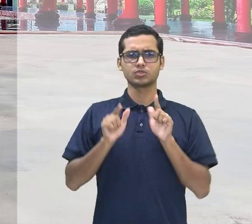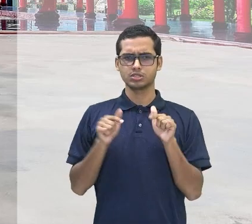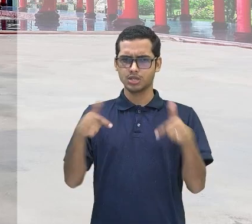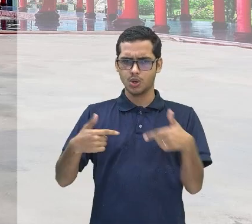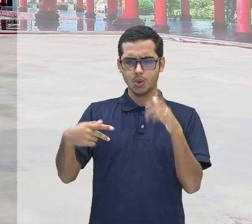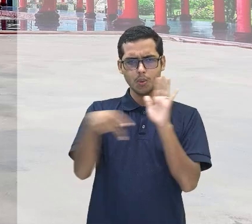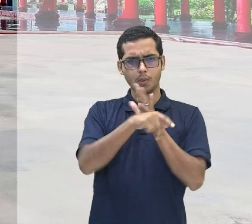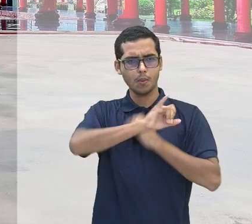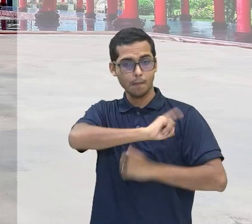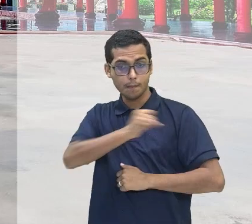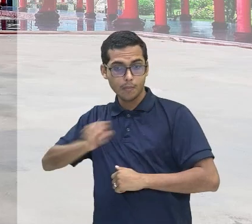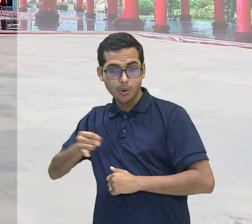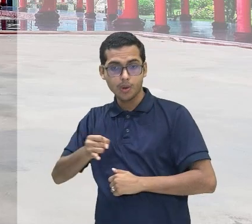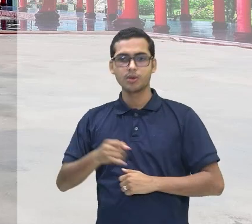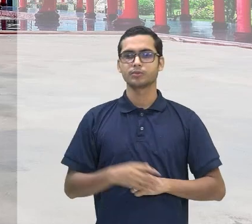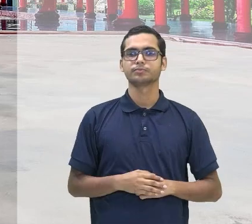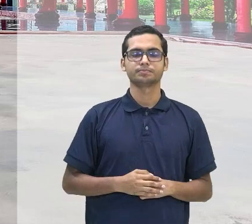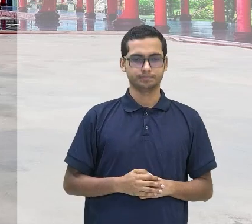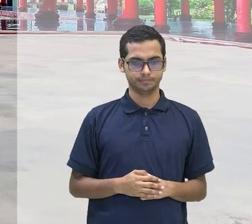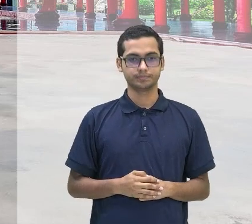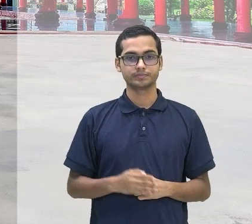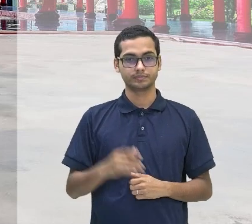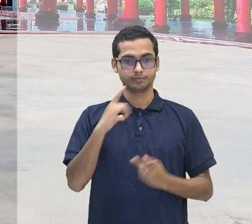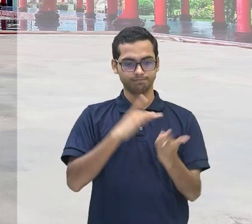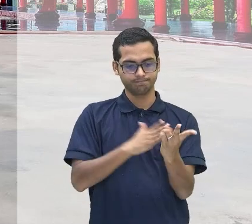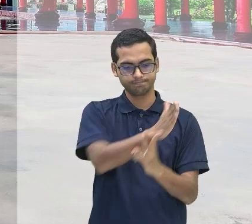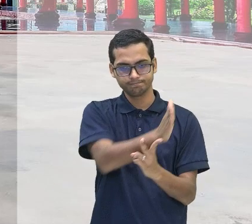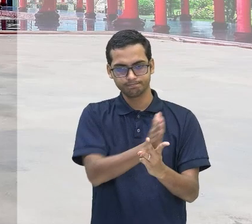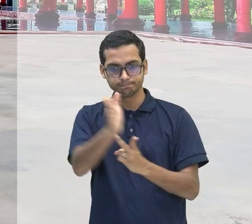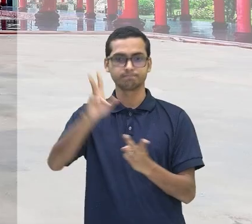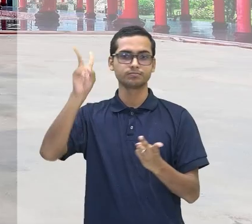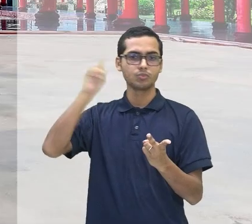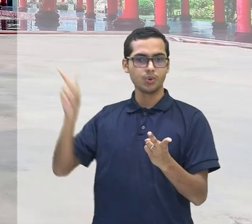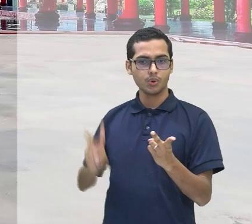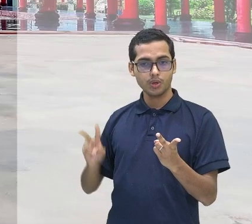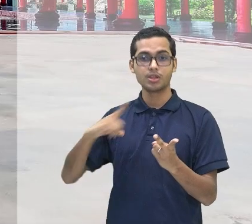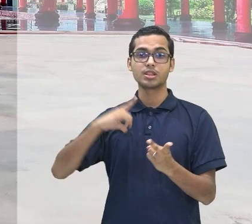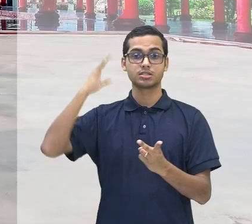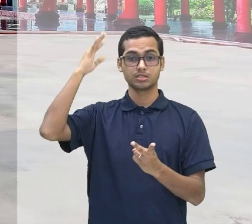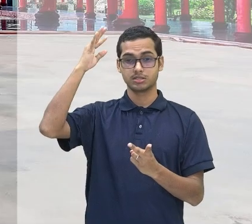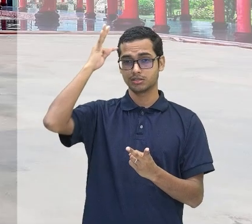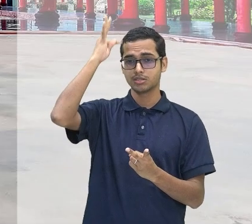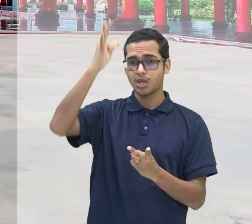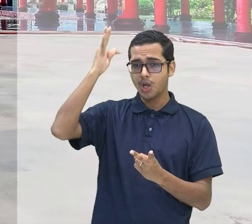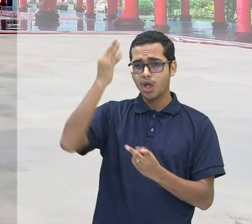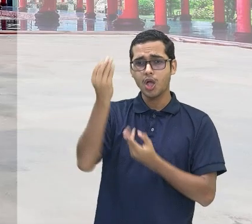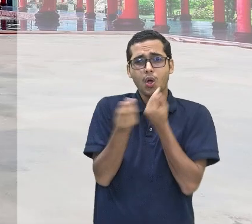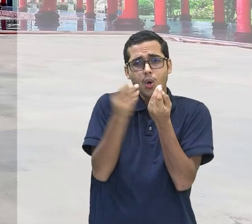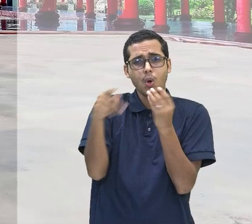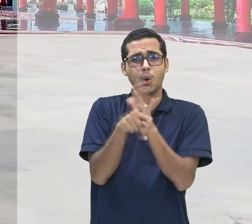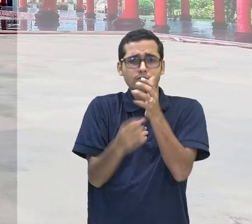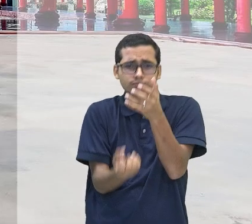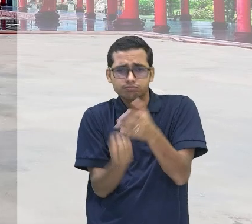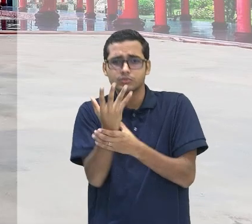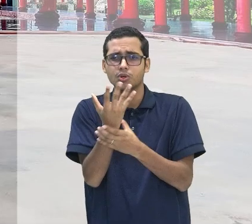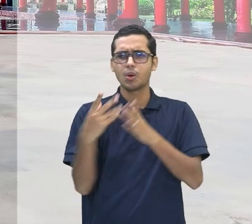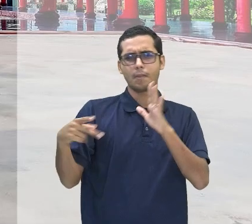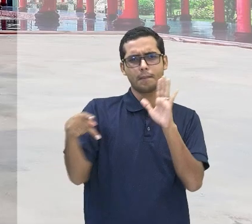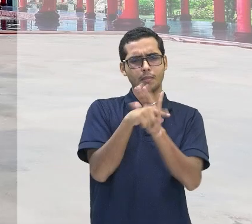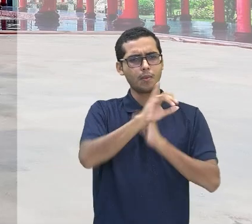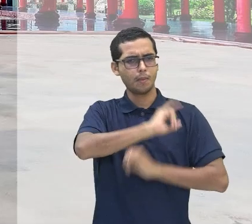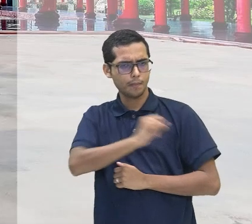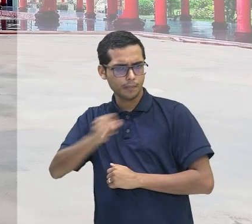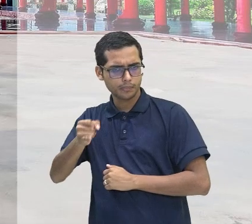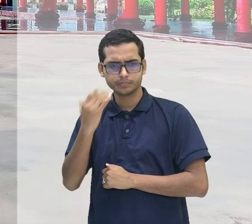que ter em mente que existem duas vertentes históricas, ou seja, duas teorias de como é que surgiu o jiu-jitsu. Começando